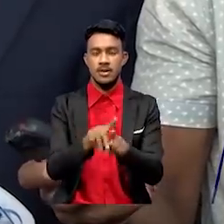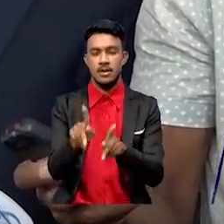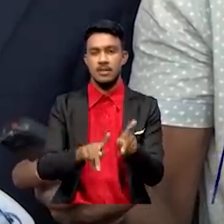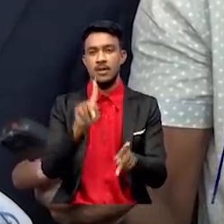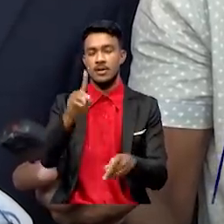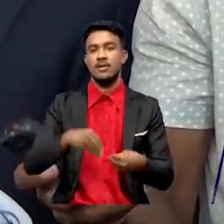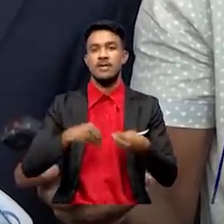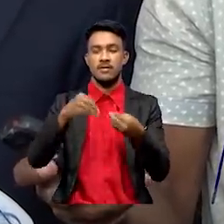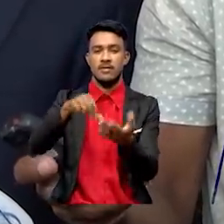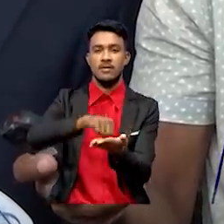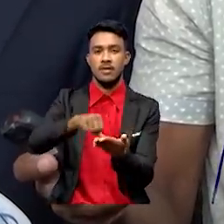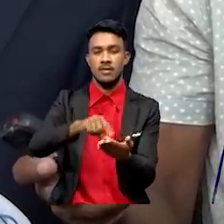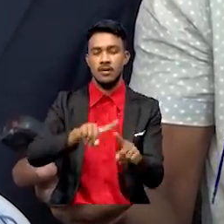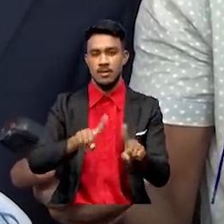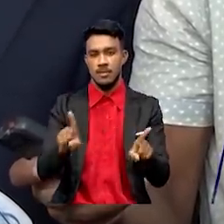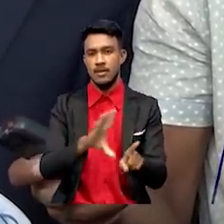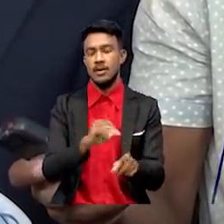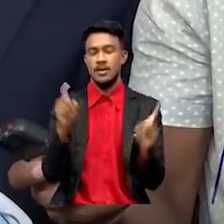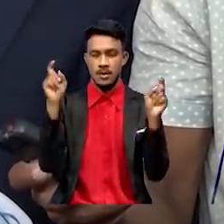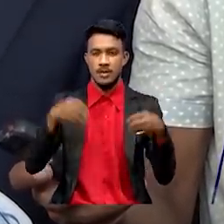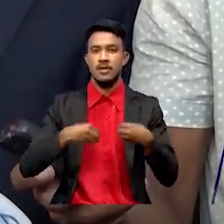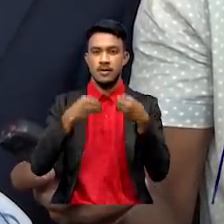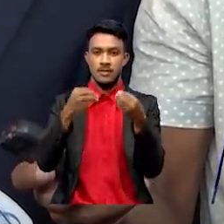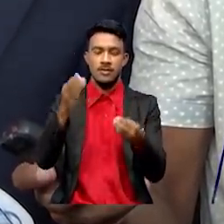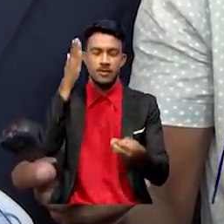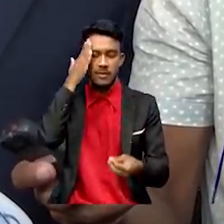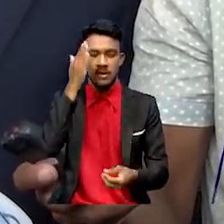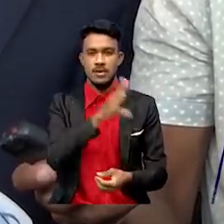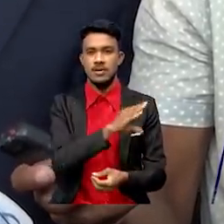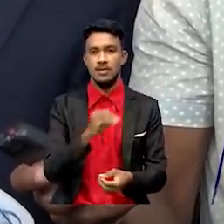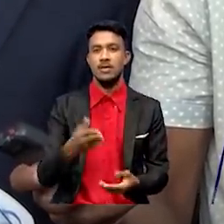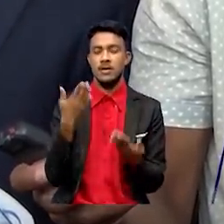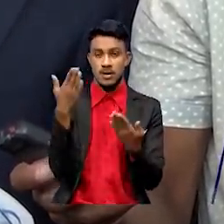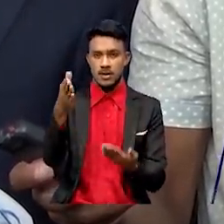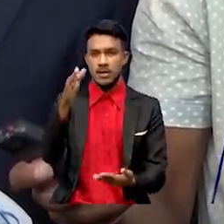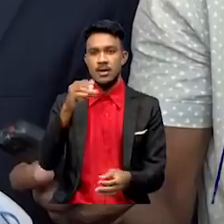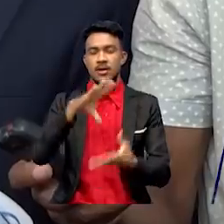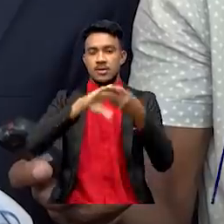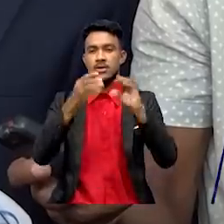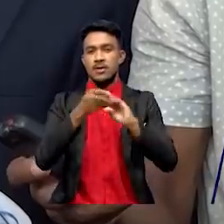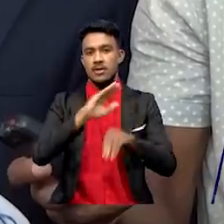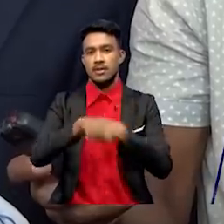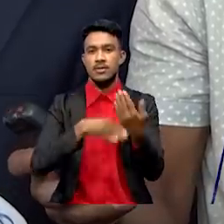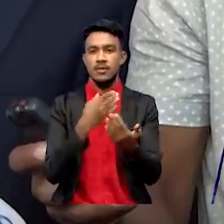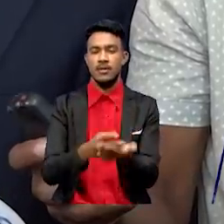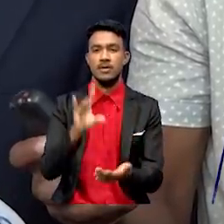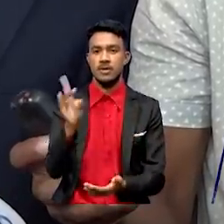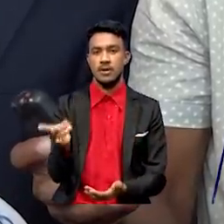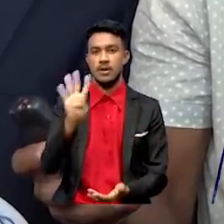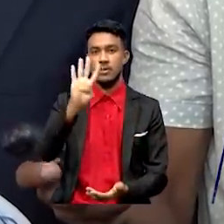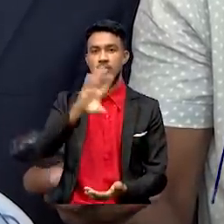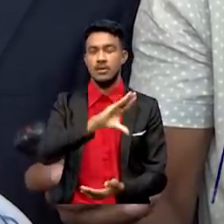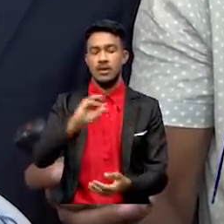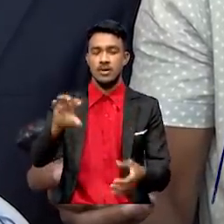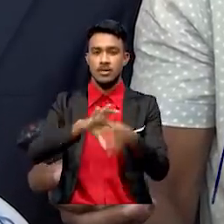de. Hoy dignidade tem que se significa, tem que reconhecer ni na história tomak desde 74, 75, hari sa membro